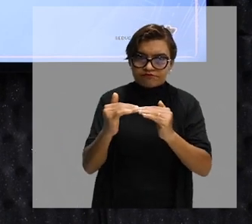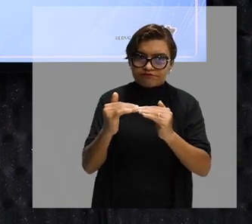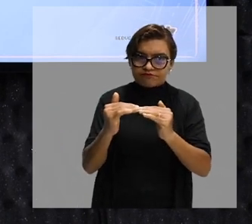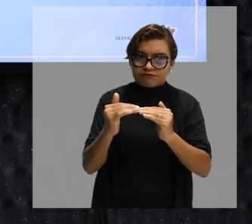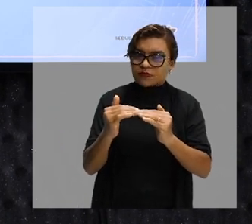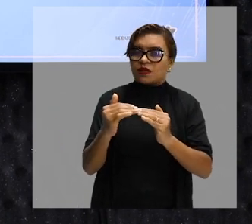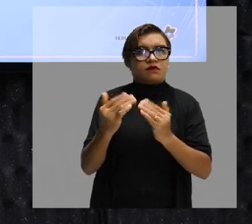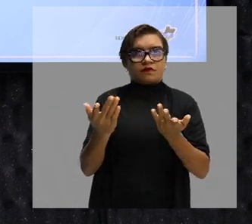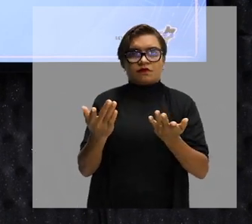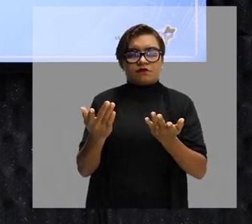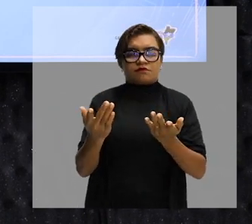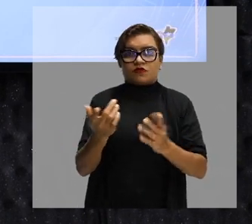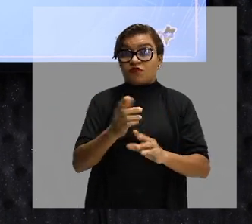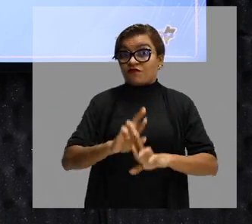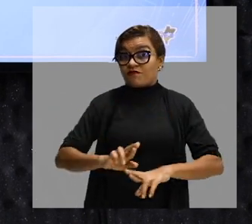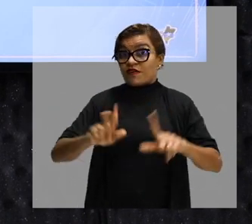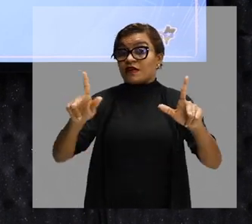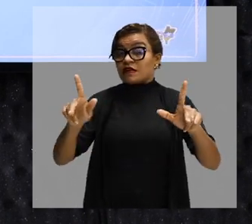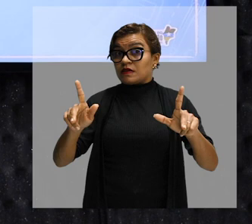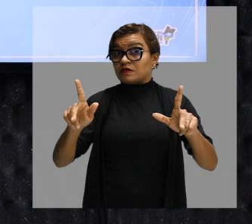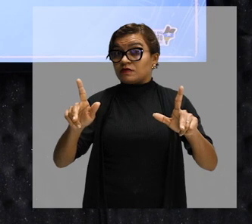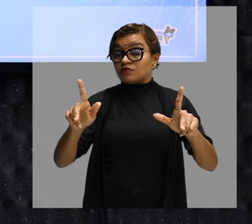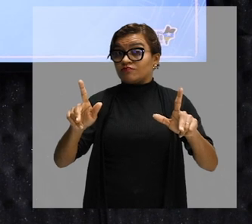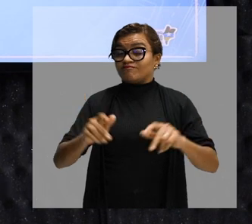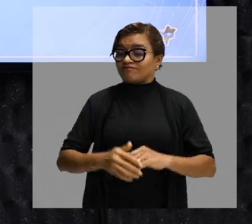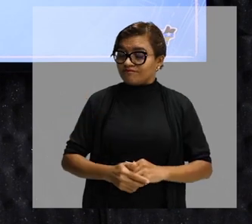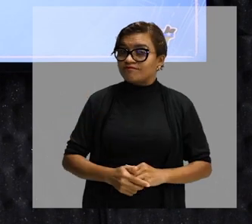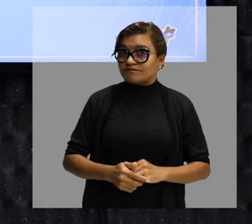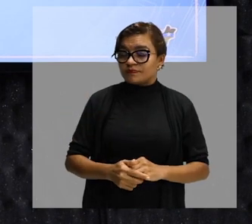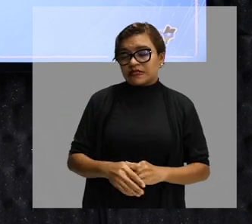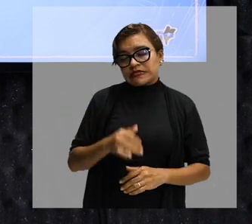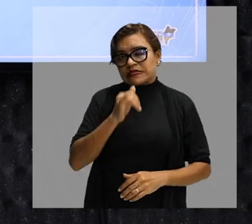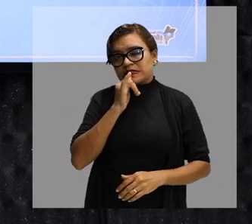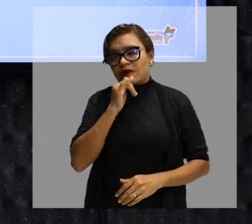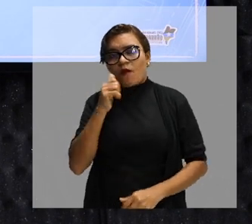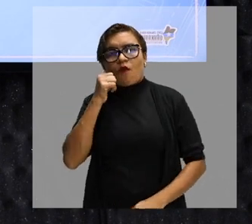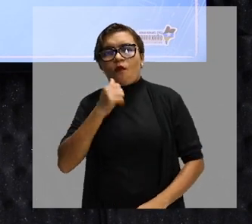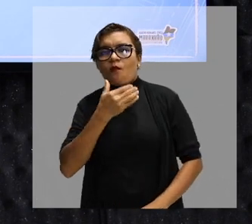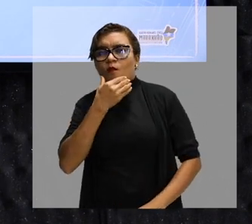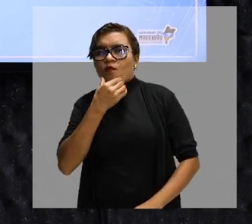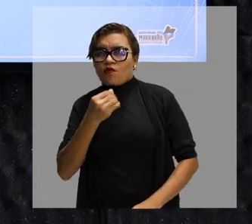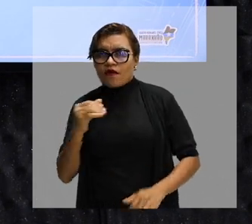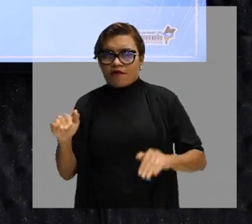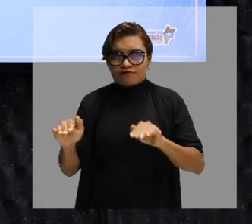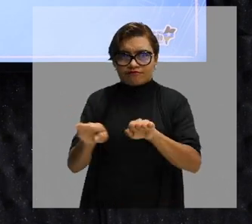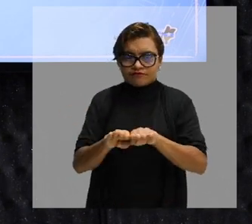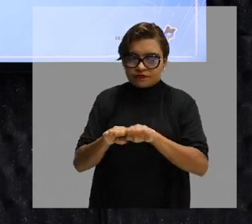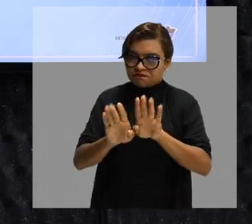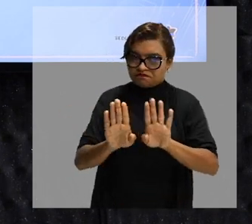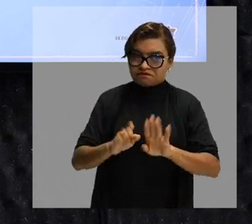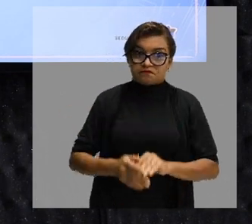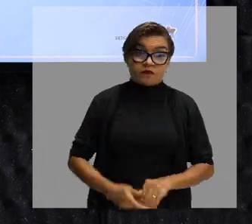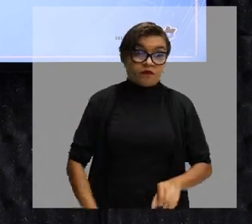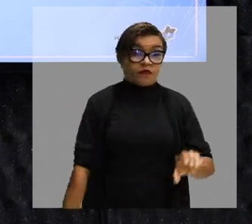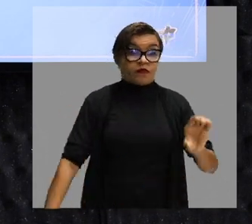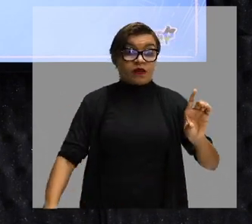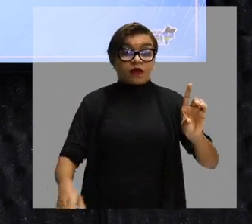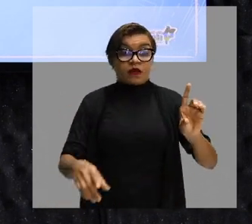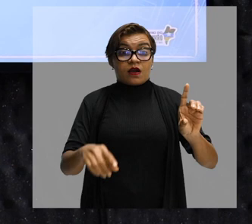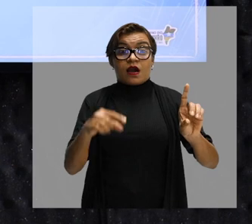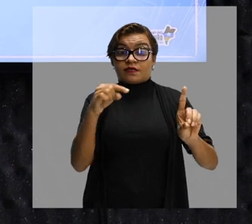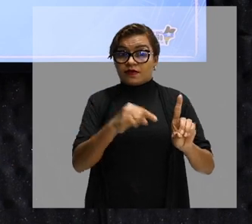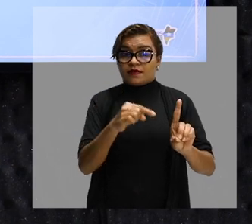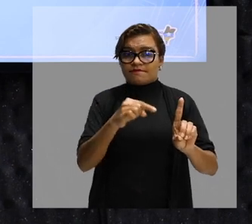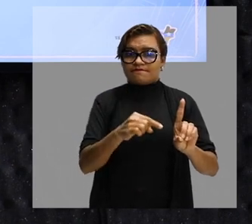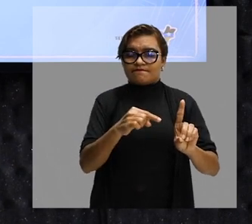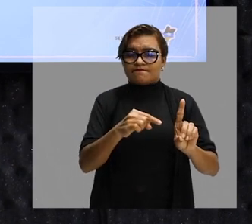Nós não temos uma igualdade, uma paridade, uma isonomia de gênero em momento nenhum. Exclusão dos militares também